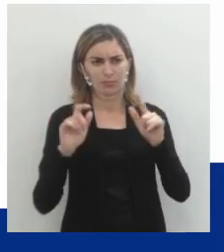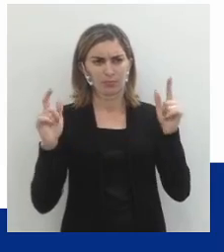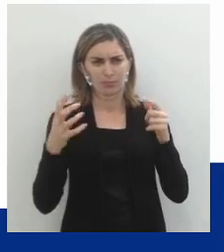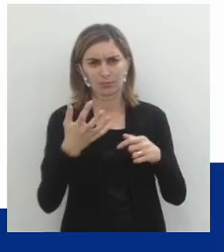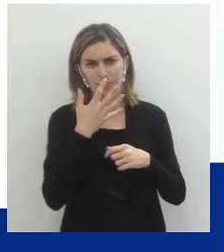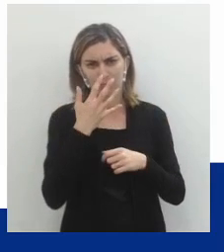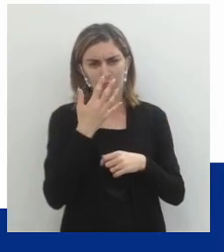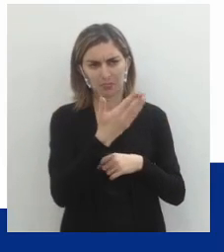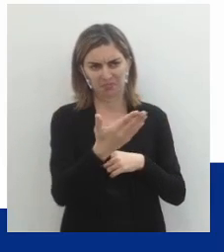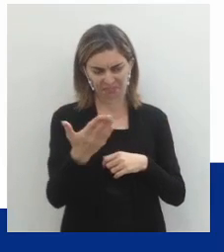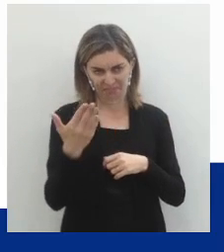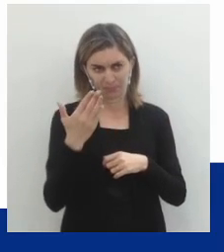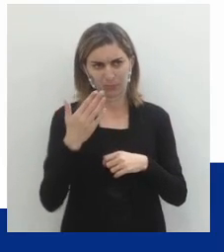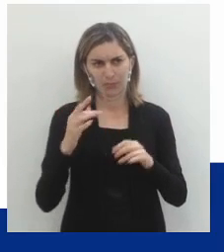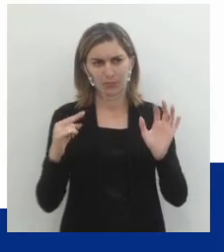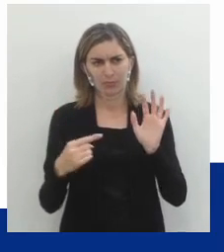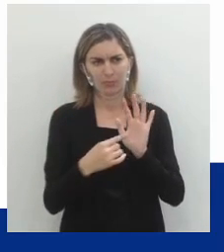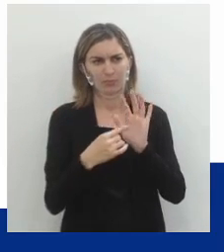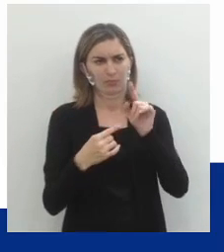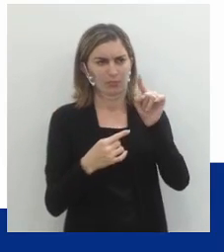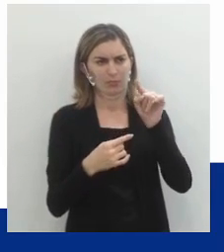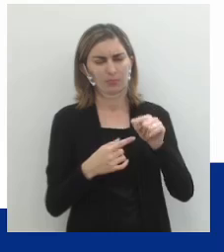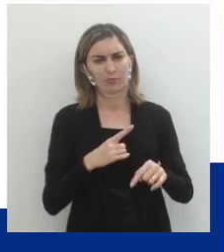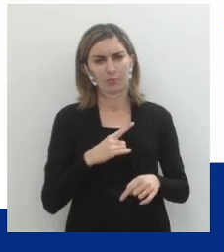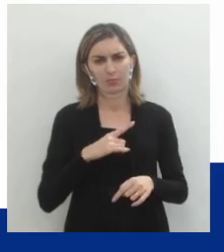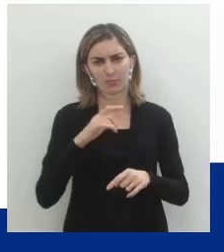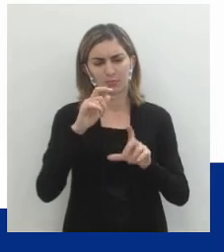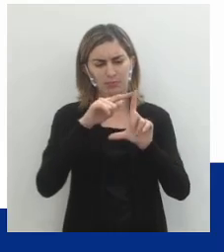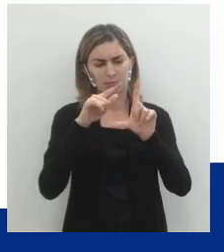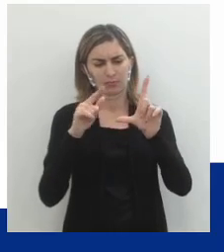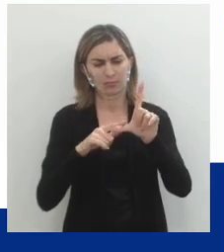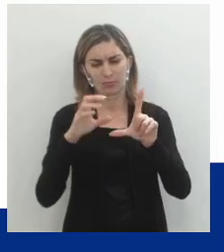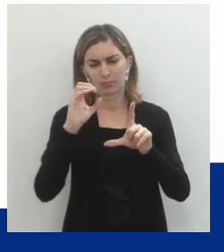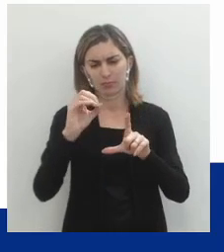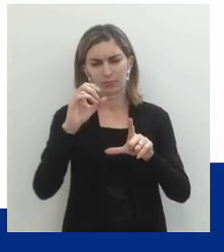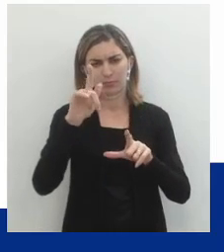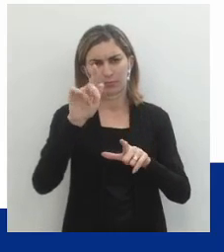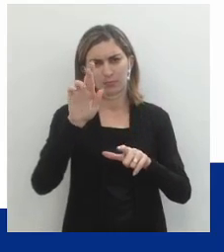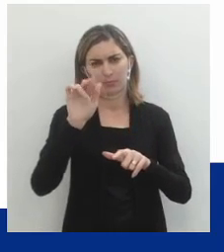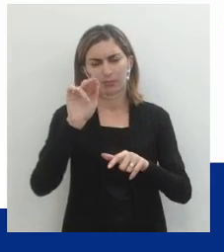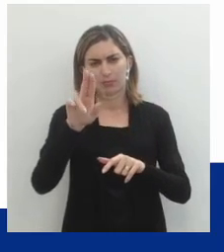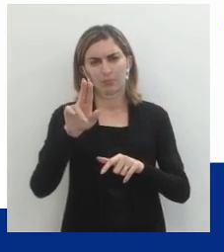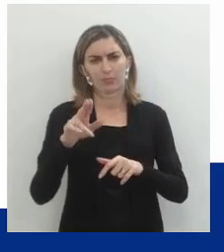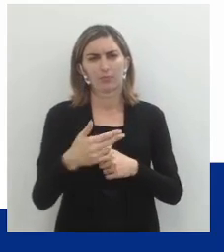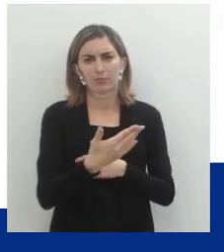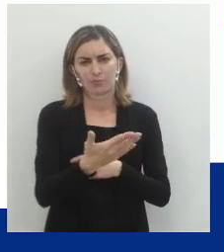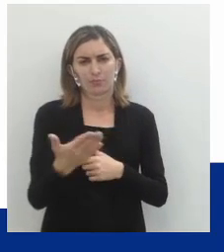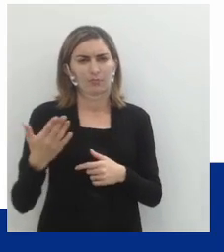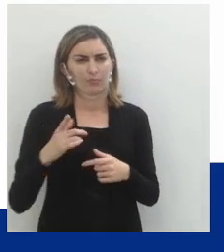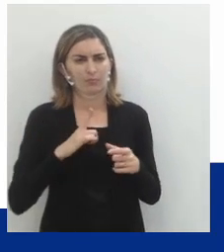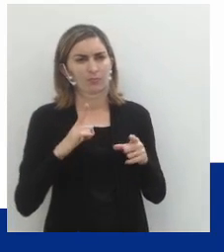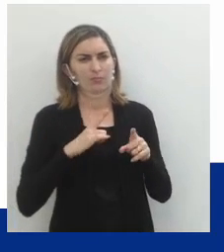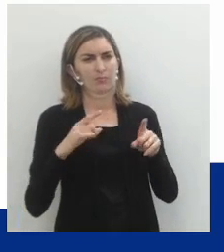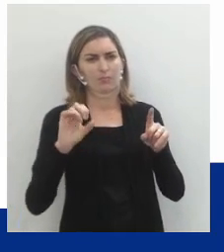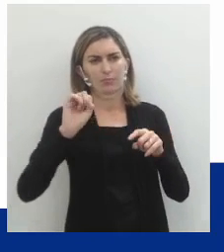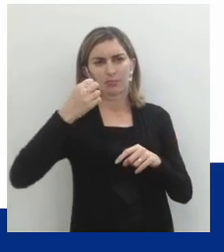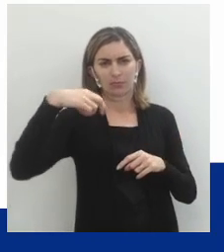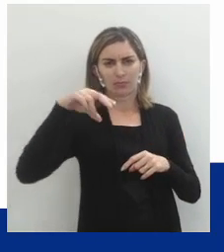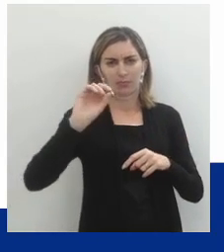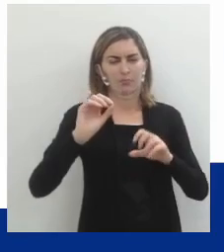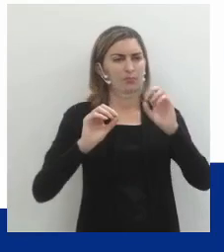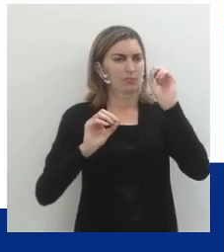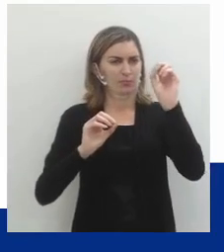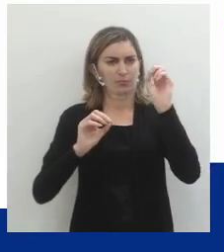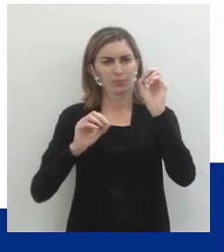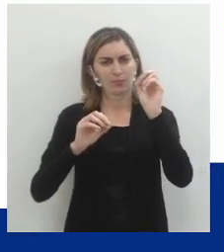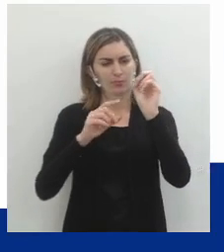Observe que nesse ponto aqui eu tenho o ângulo de 0 grau. Olha aqui, 0 grau. E o seno de 0